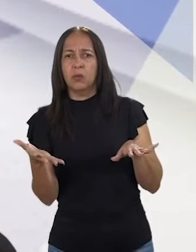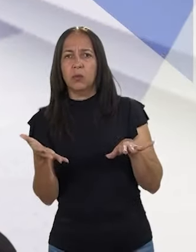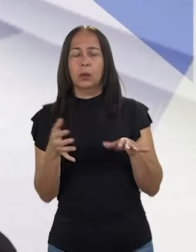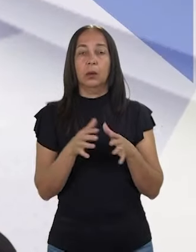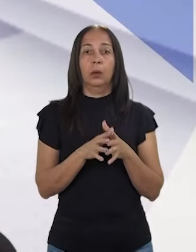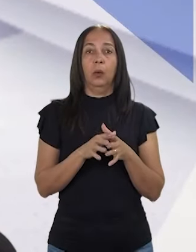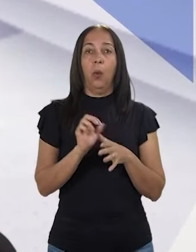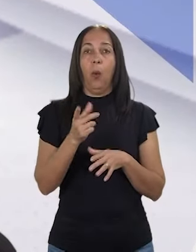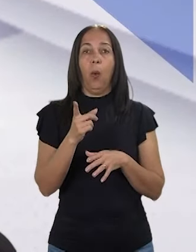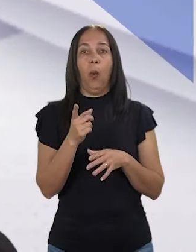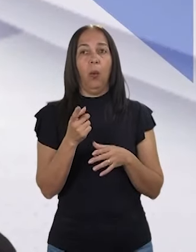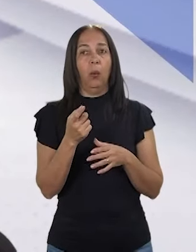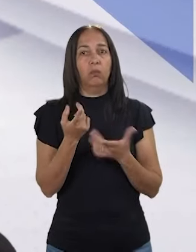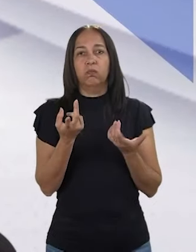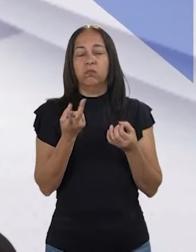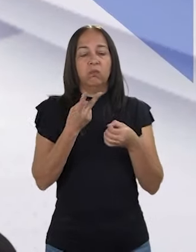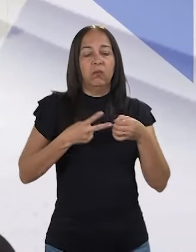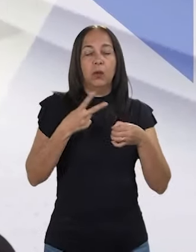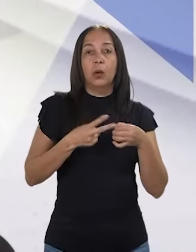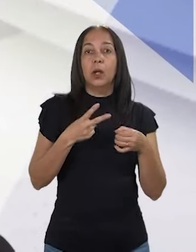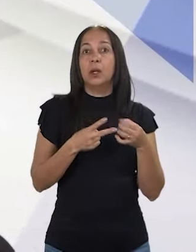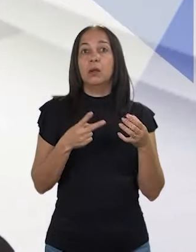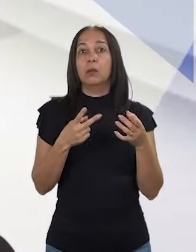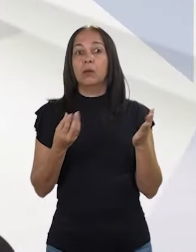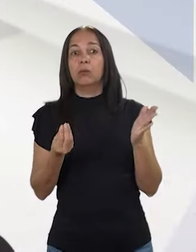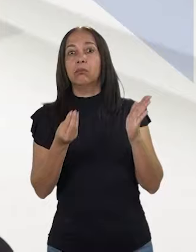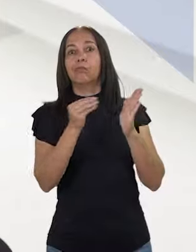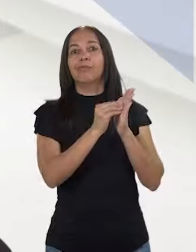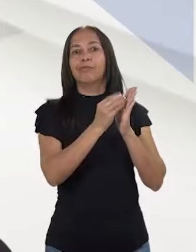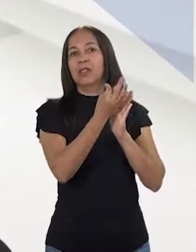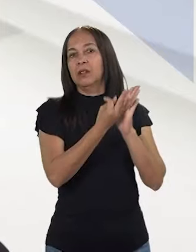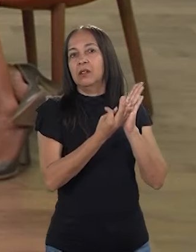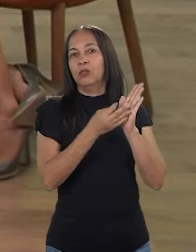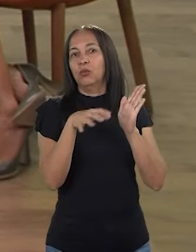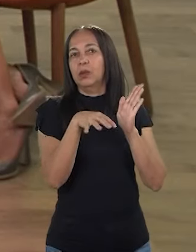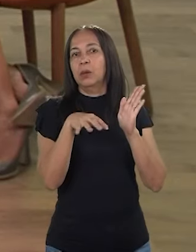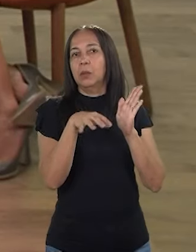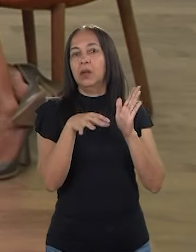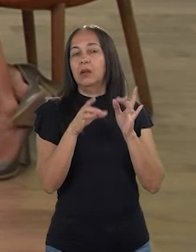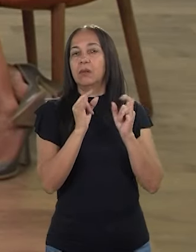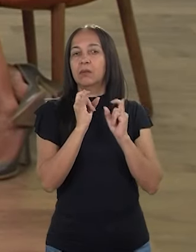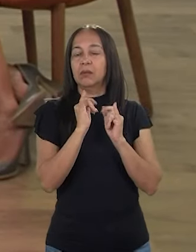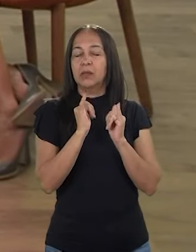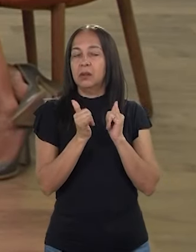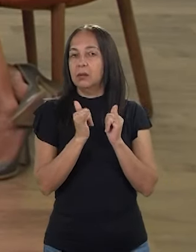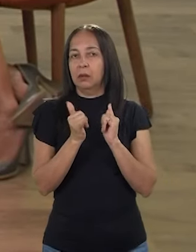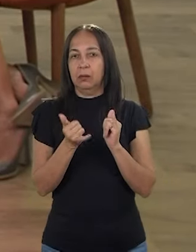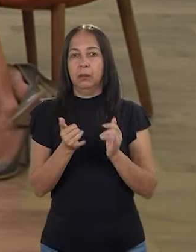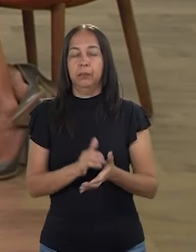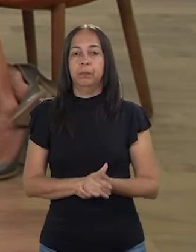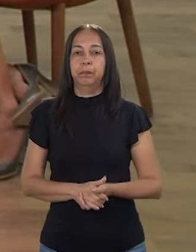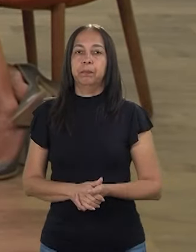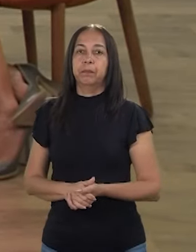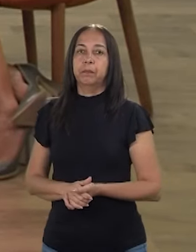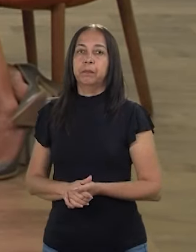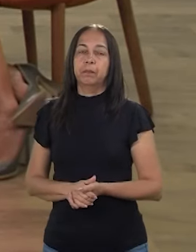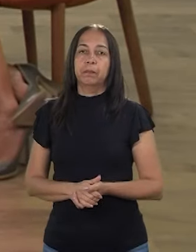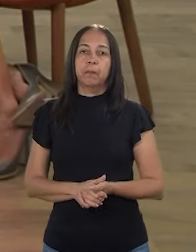de de reação violenta em forma de texto em ambiente digital eh a